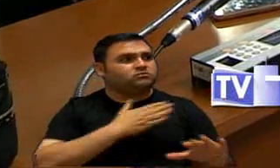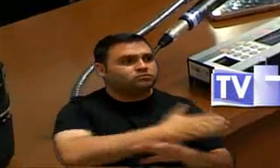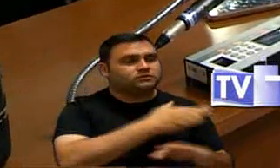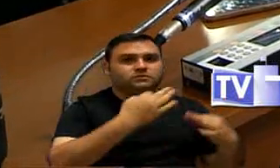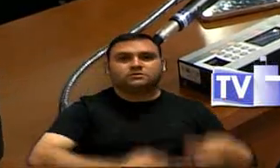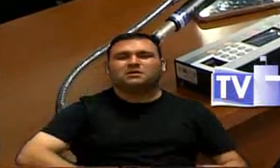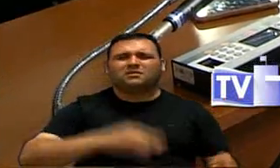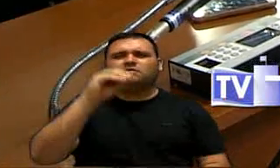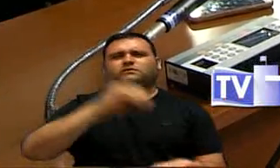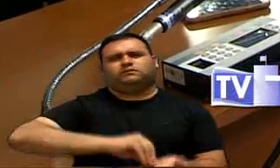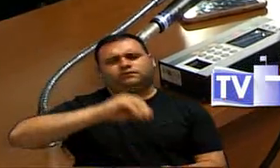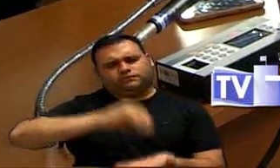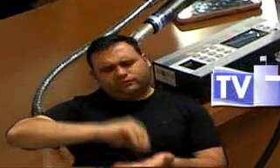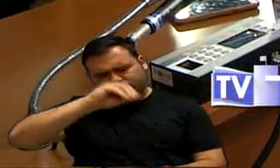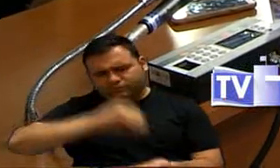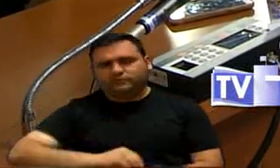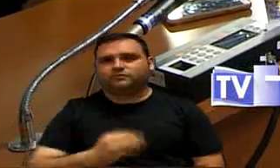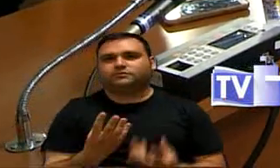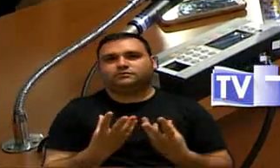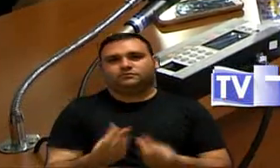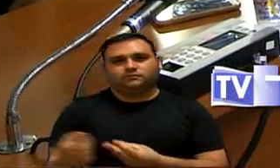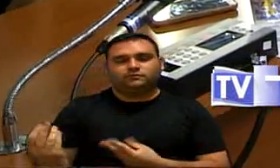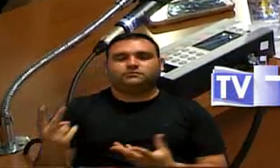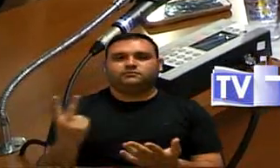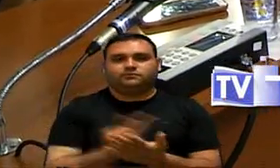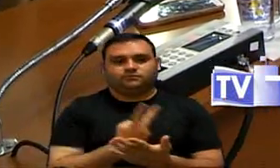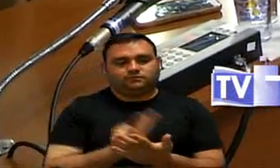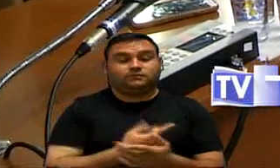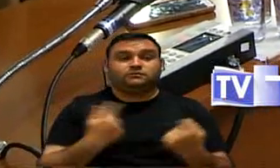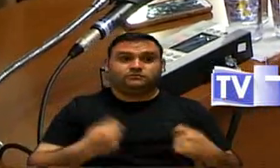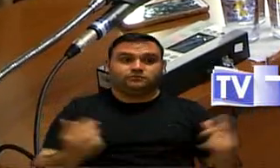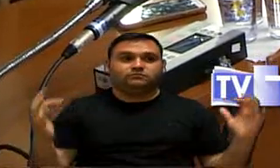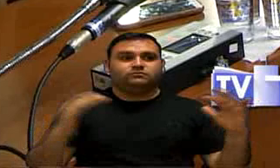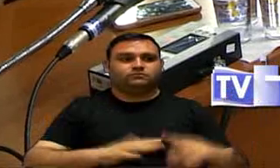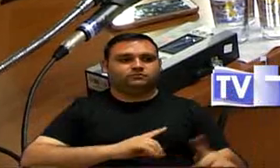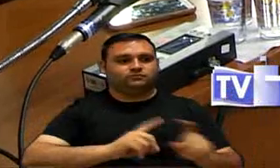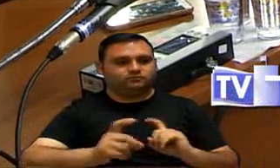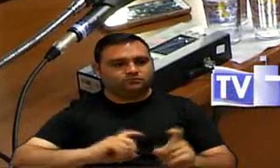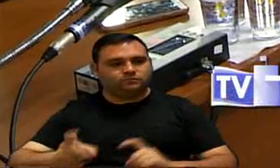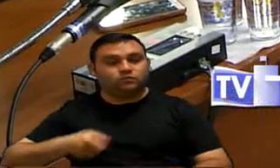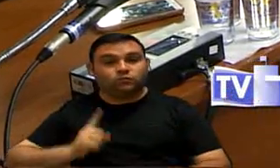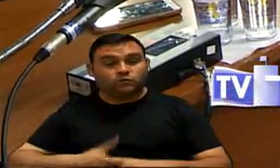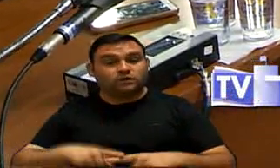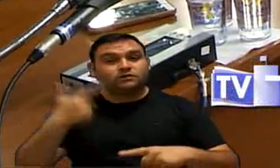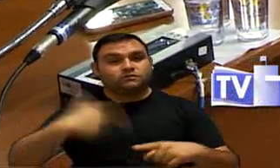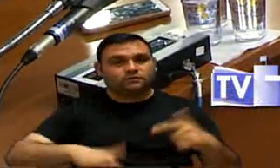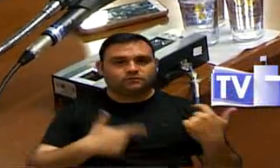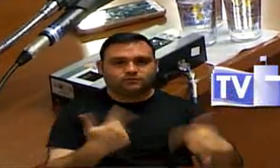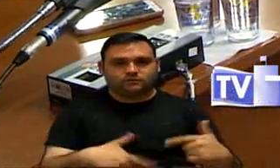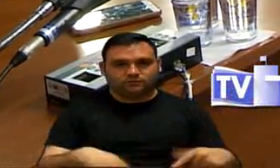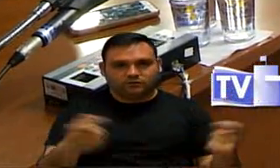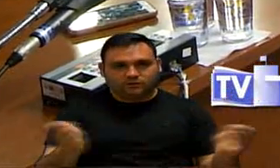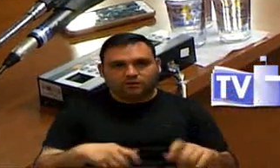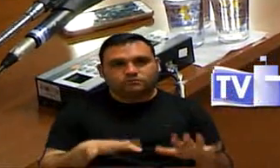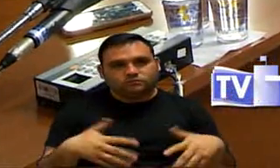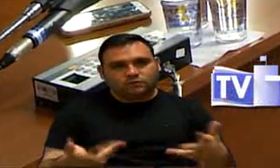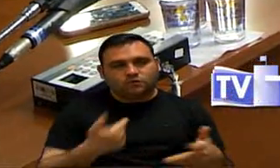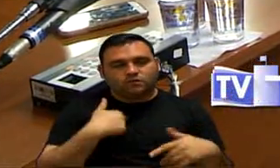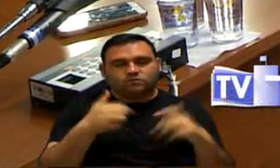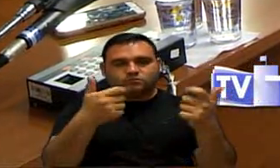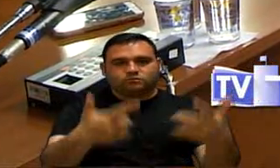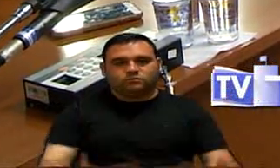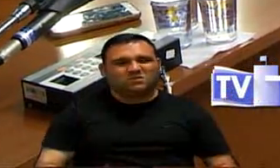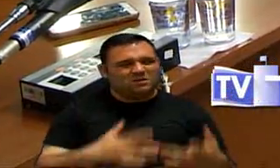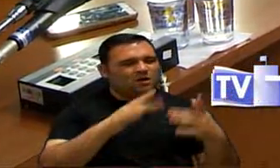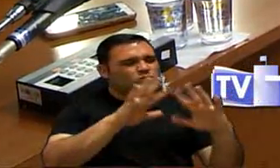imensas nessa rede que a gente regularmente tem que se reunir para brigar para que ela funcione em rede novamente. Então, é isso que eu coloco, a unidade